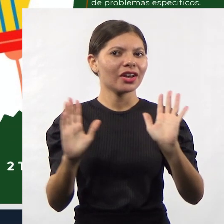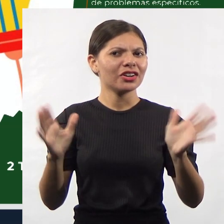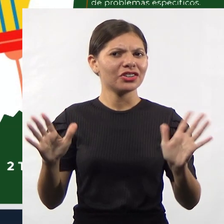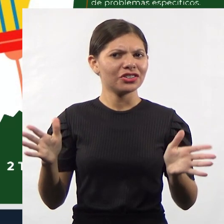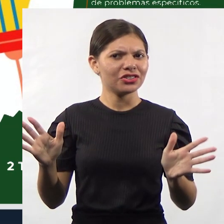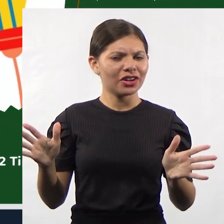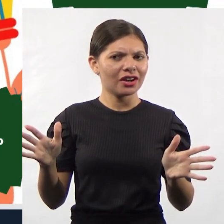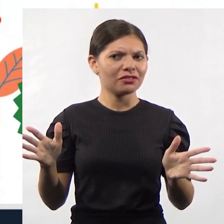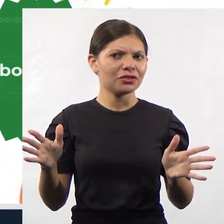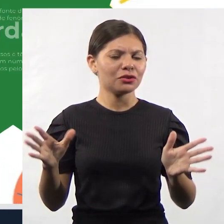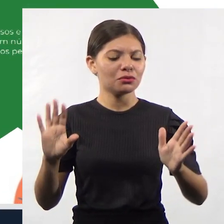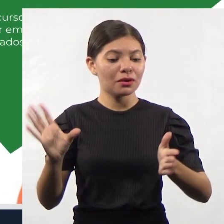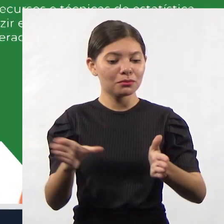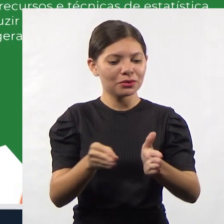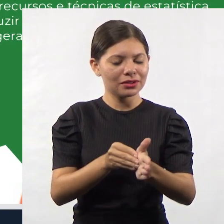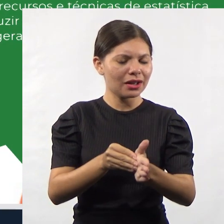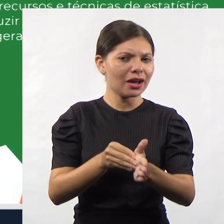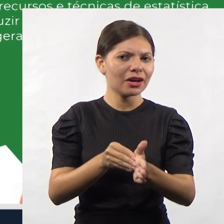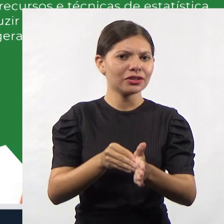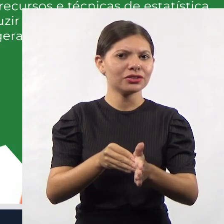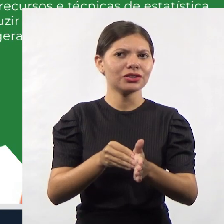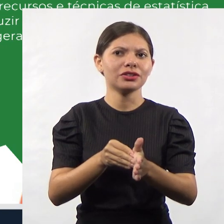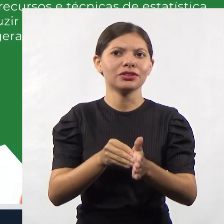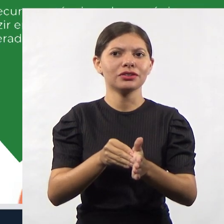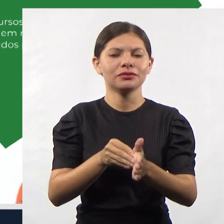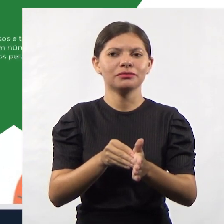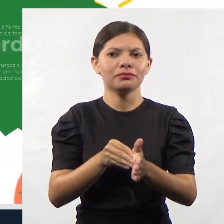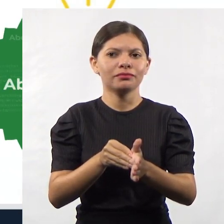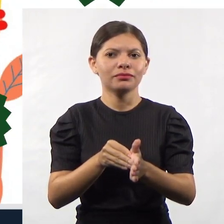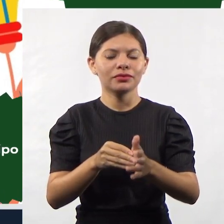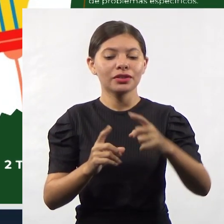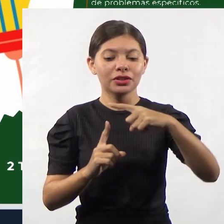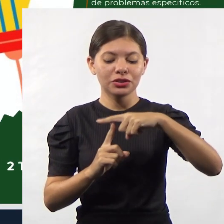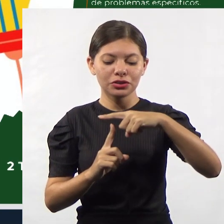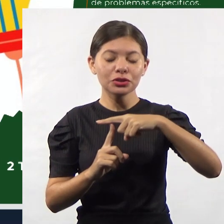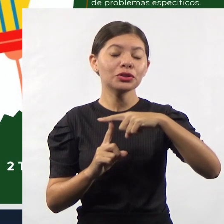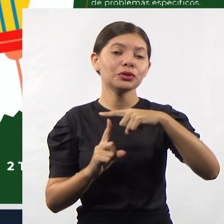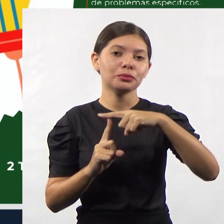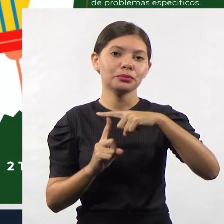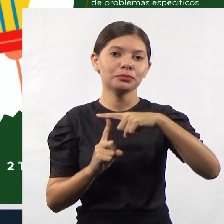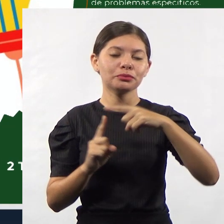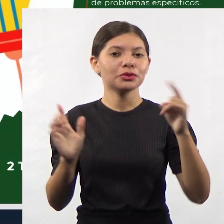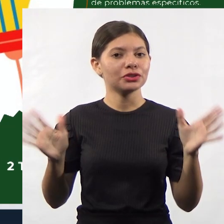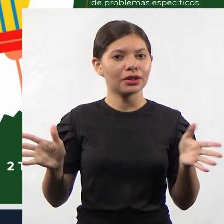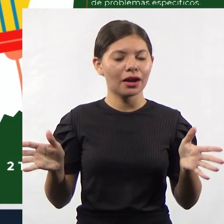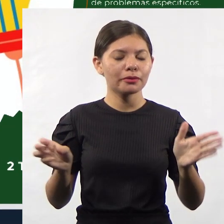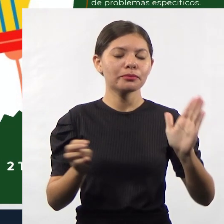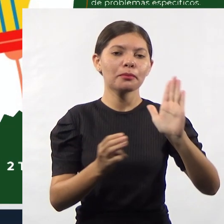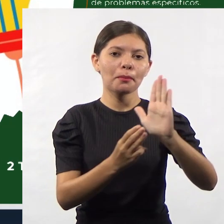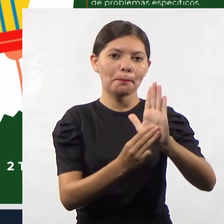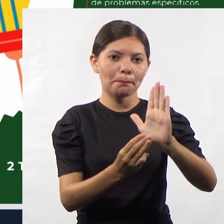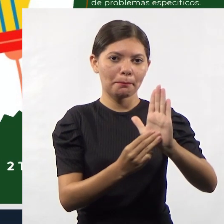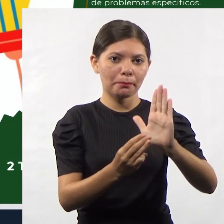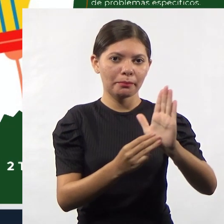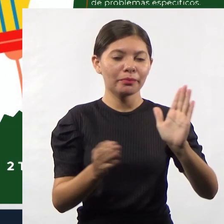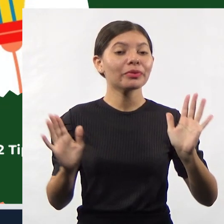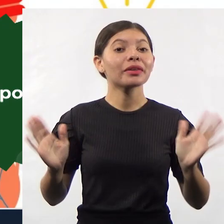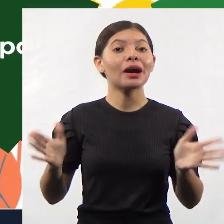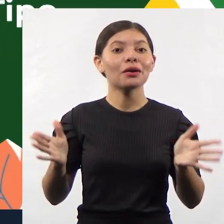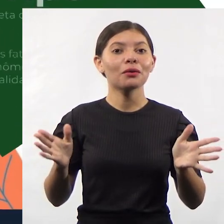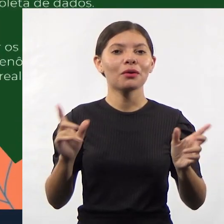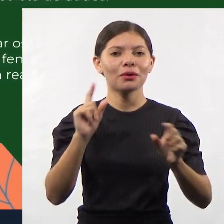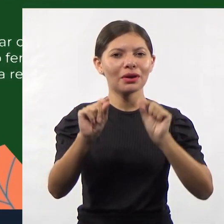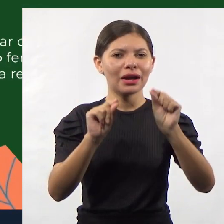viu a abordagem, a gente já viu natureza, a gente já viu método, e agora a gente vai